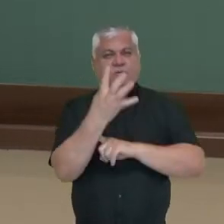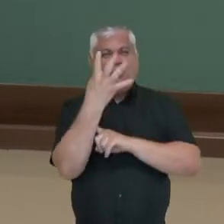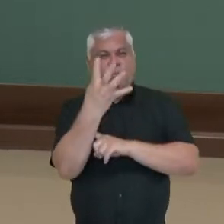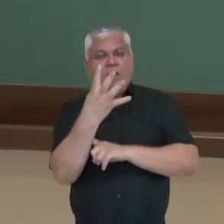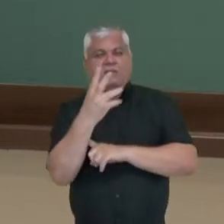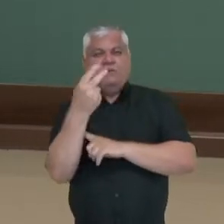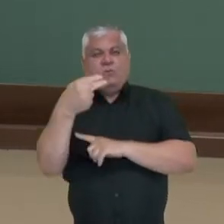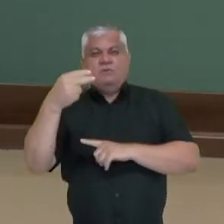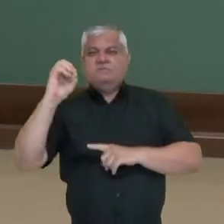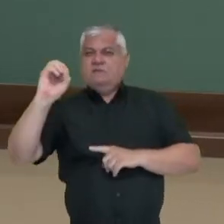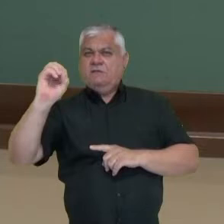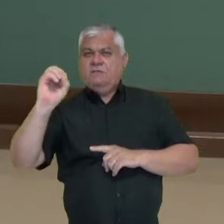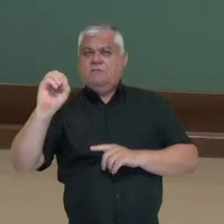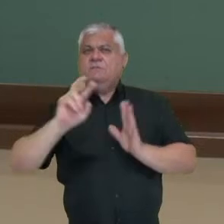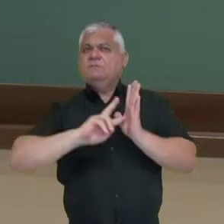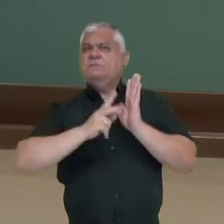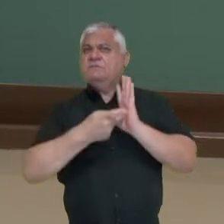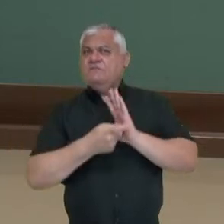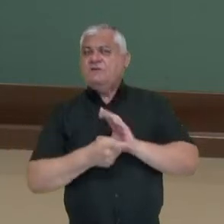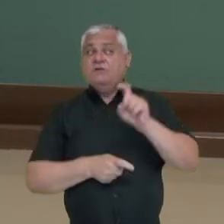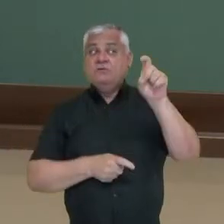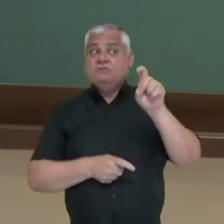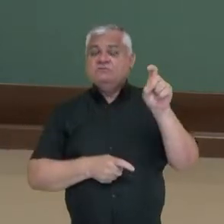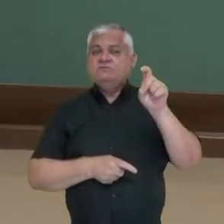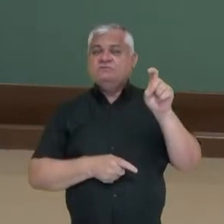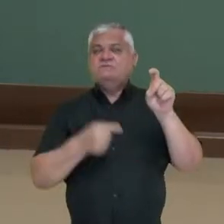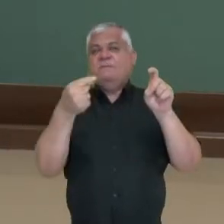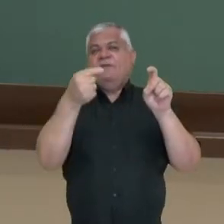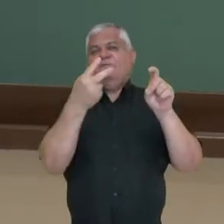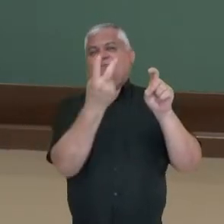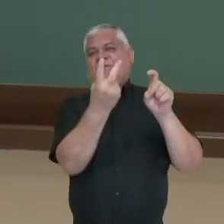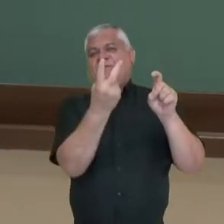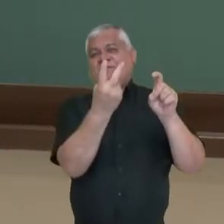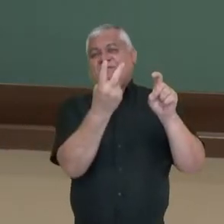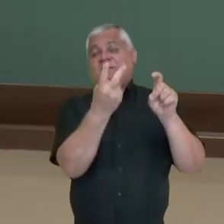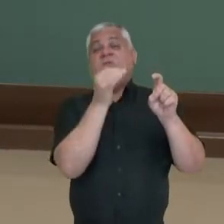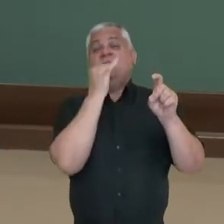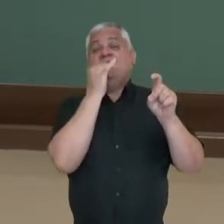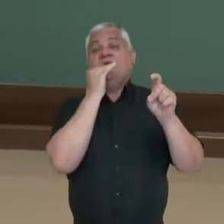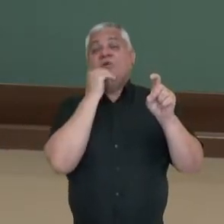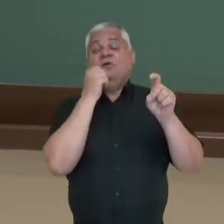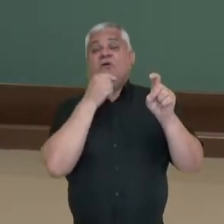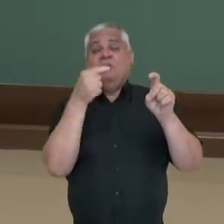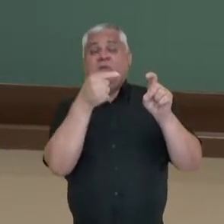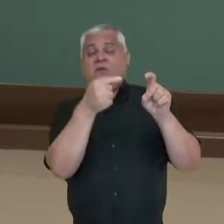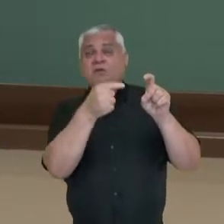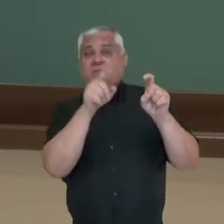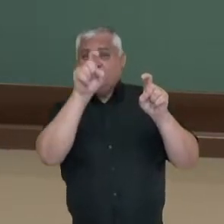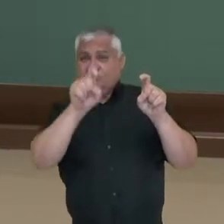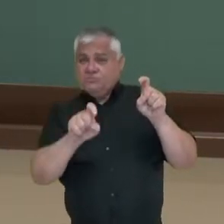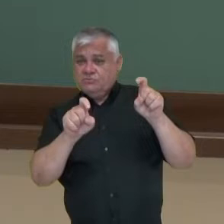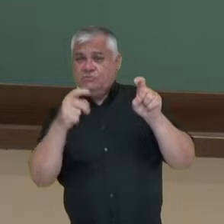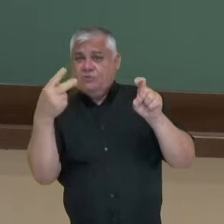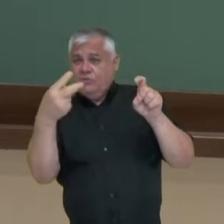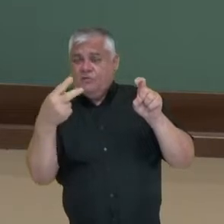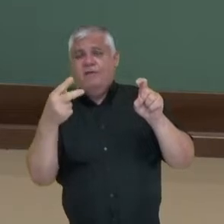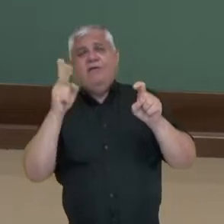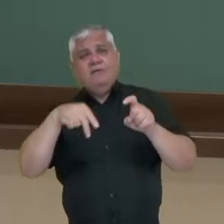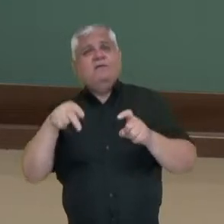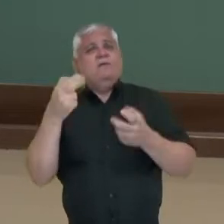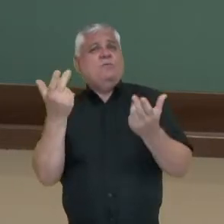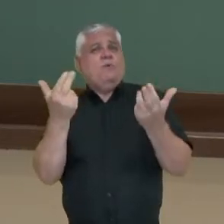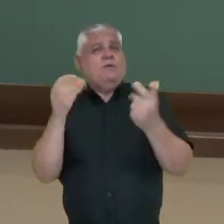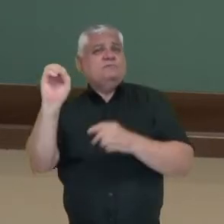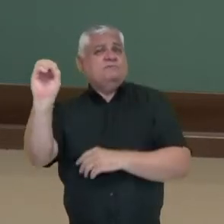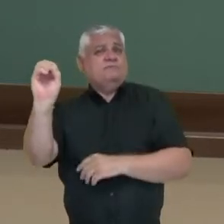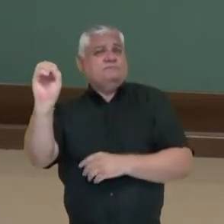a 0. Significa que o meu x vale menos 2, porque se eu substituir no lugar do x o menos 2, vai dar